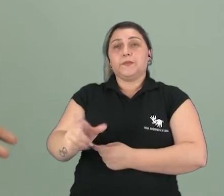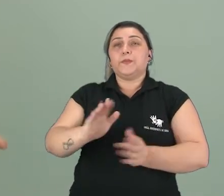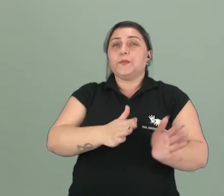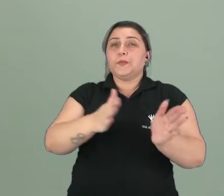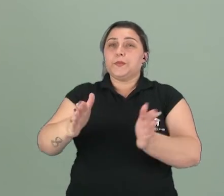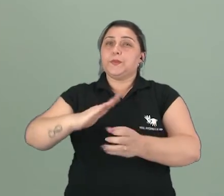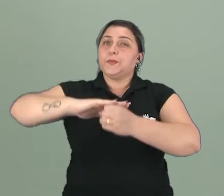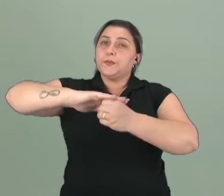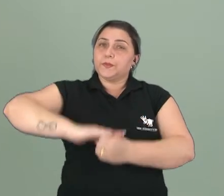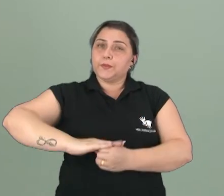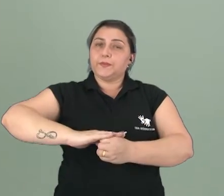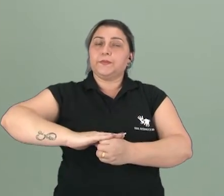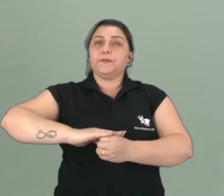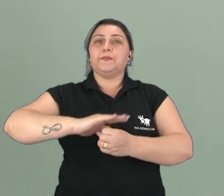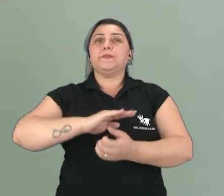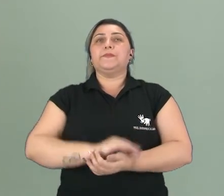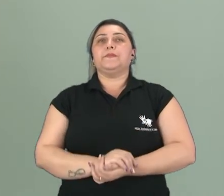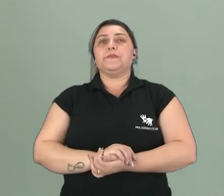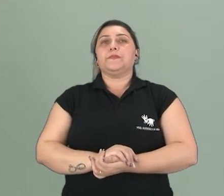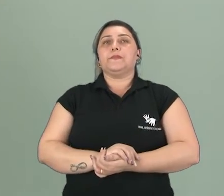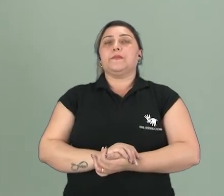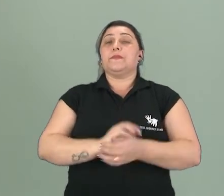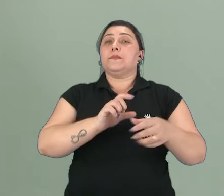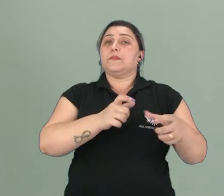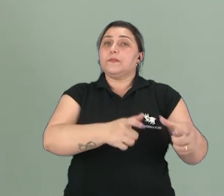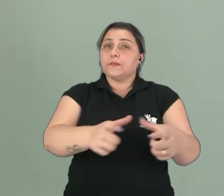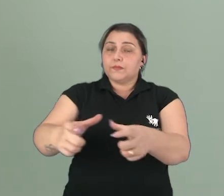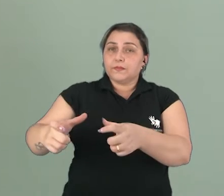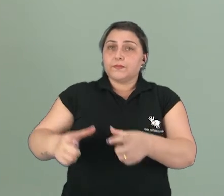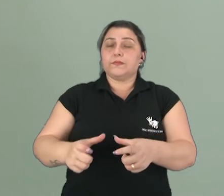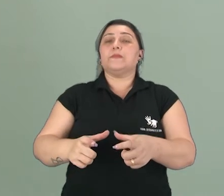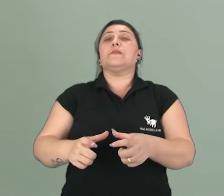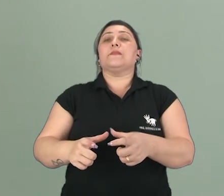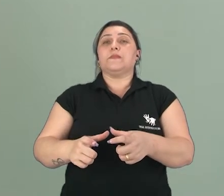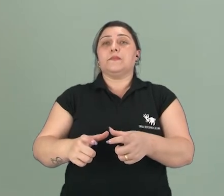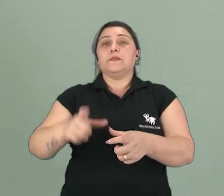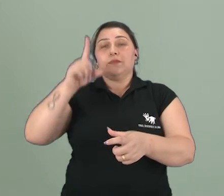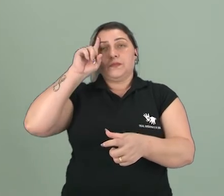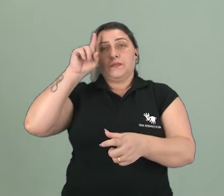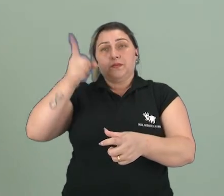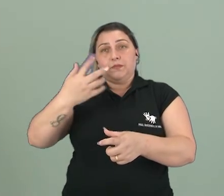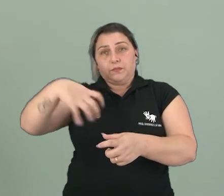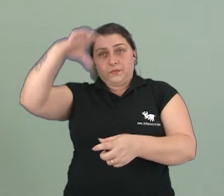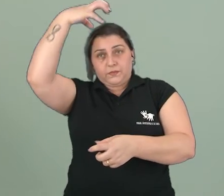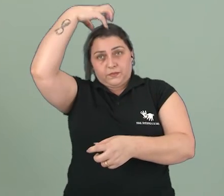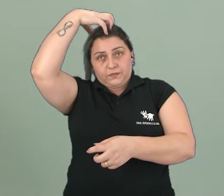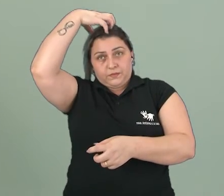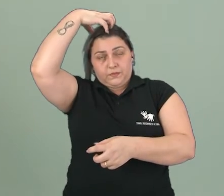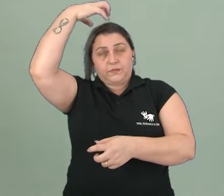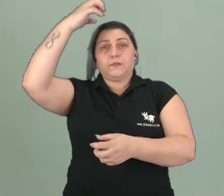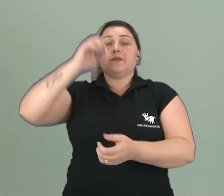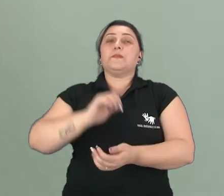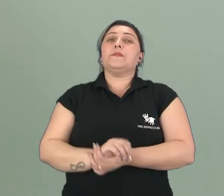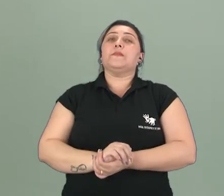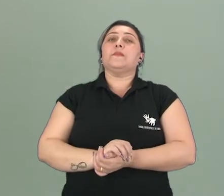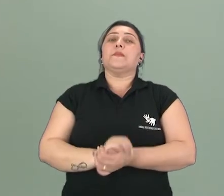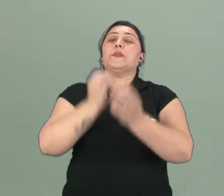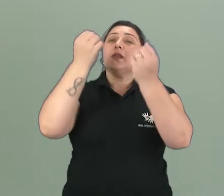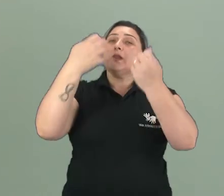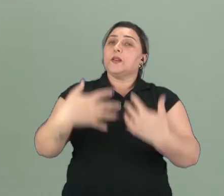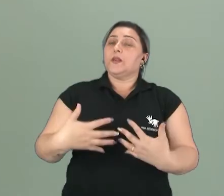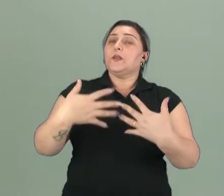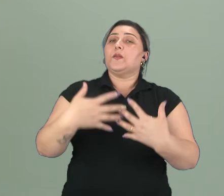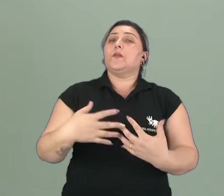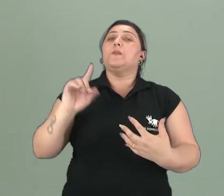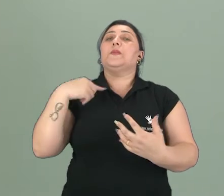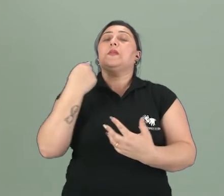de colonização dessas áreas que estavam sob o seu governo, certo? Explicitou